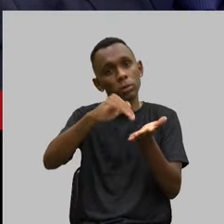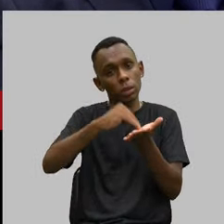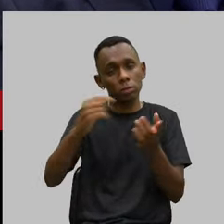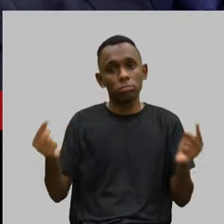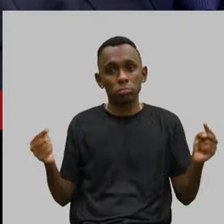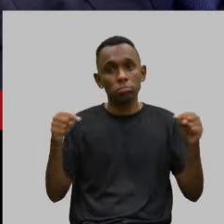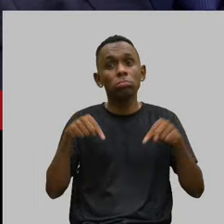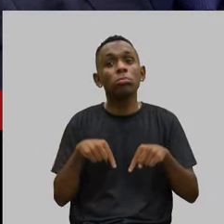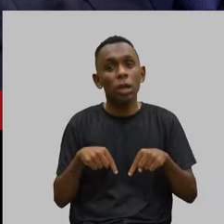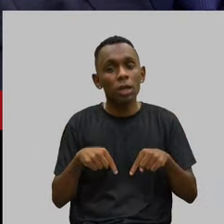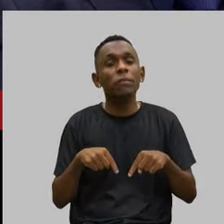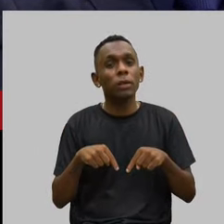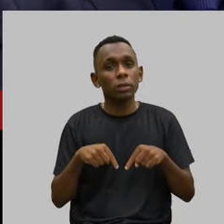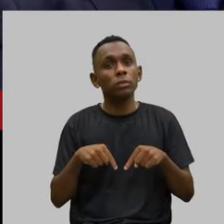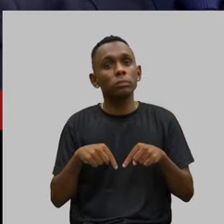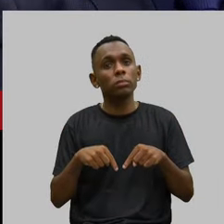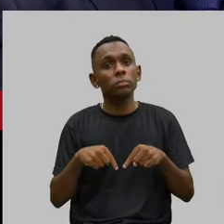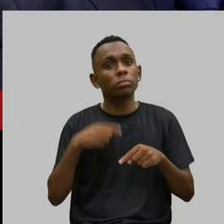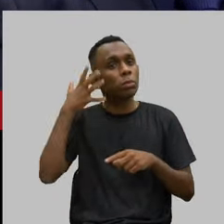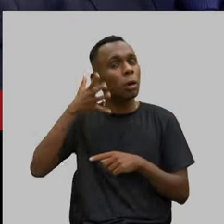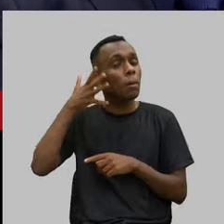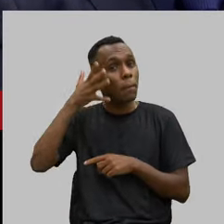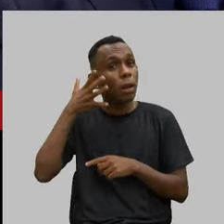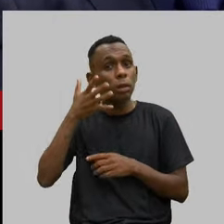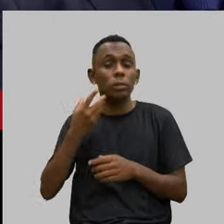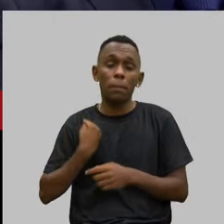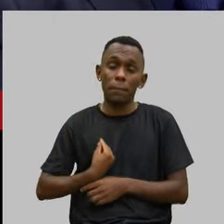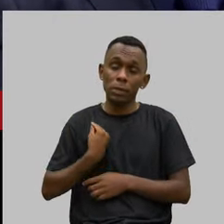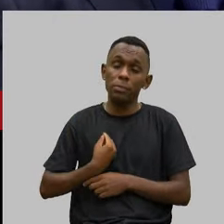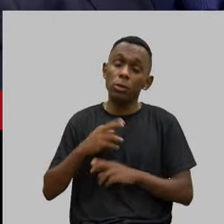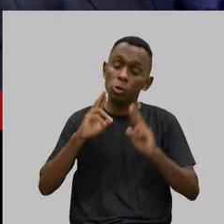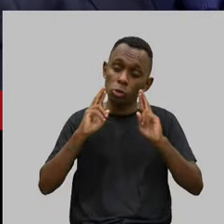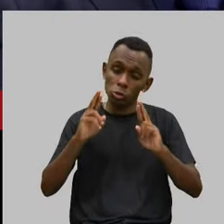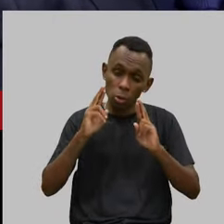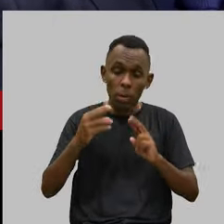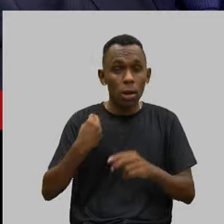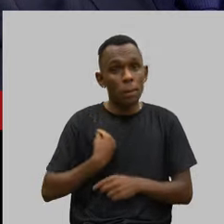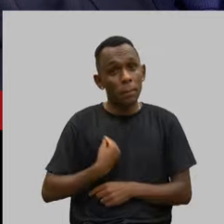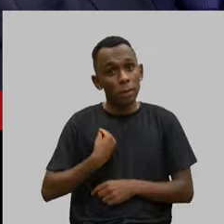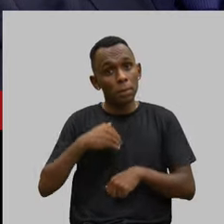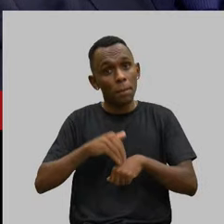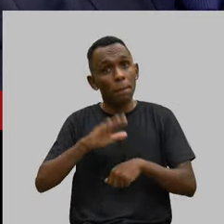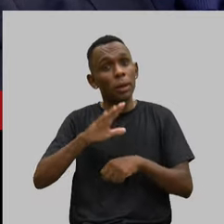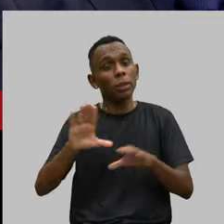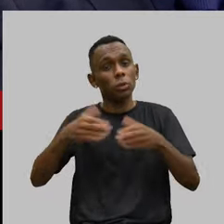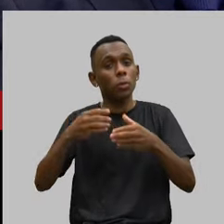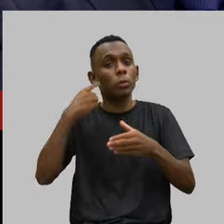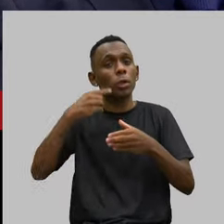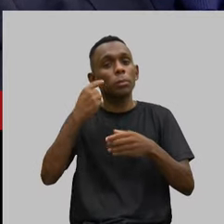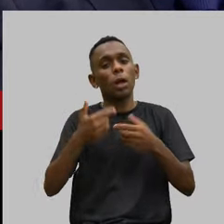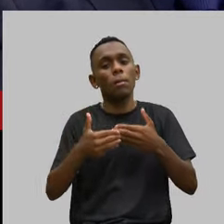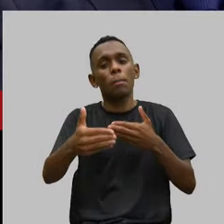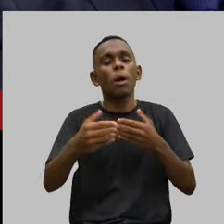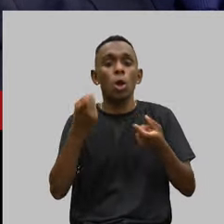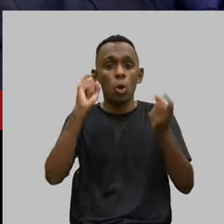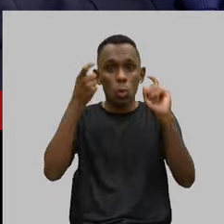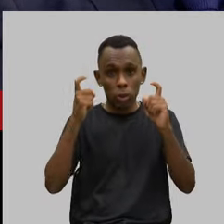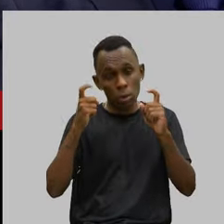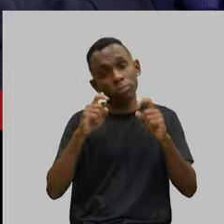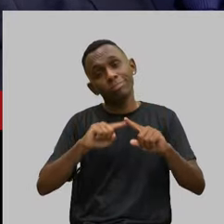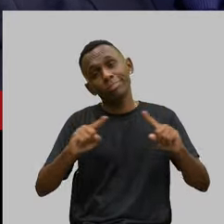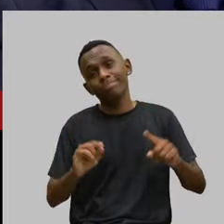eh no Assembleia fiscaliza e que a gente espera maior participação dos deputados nas demais reuniões eh